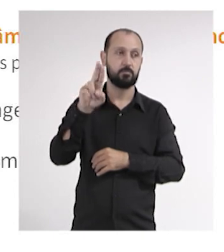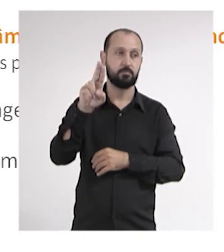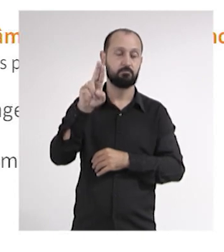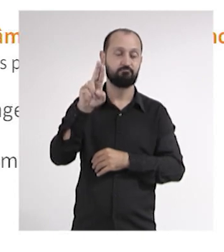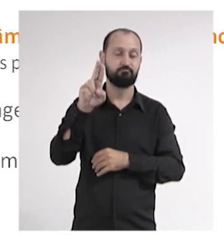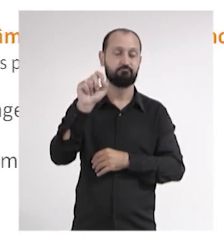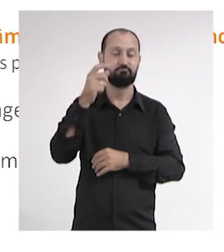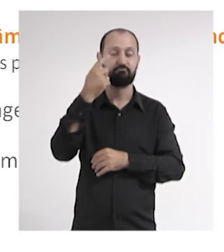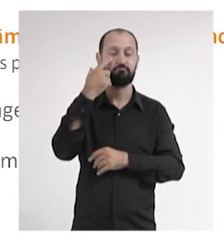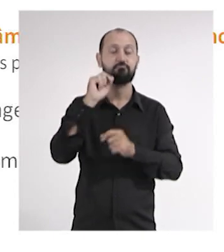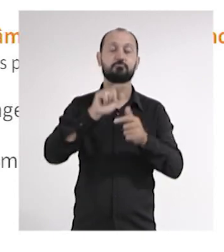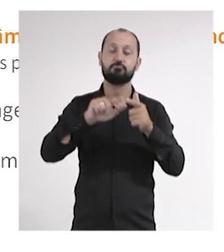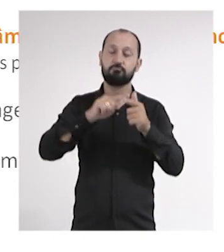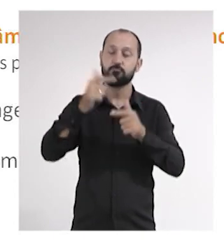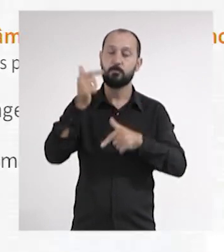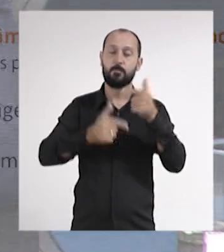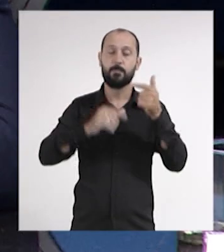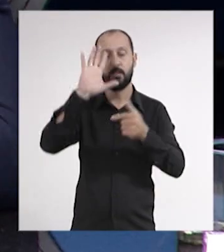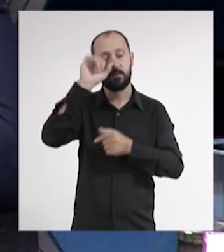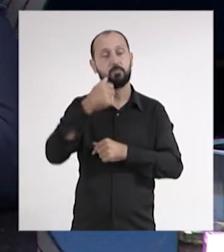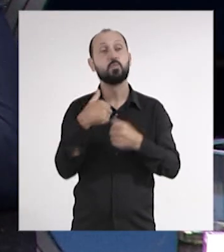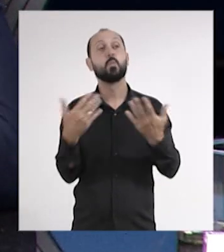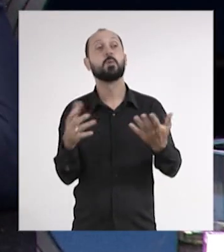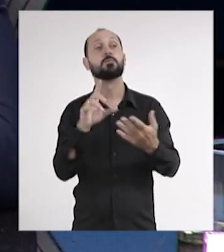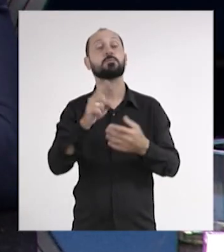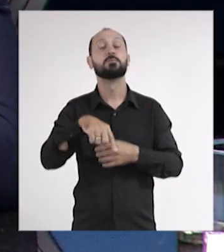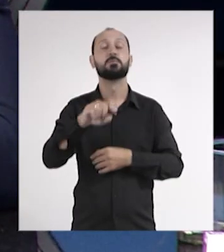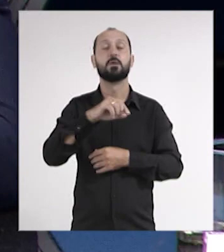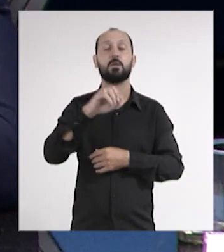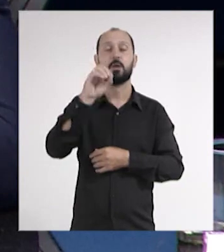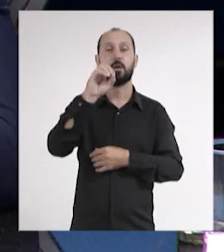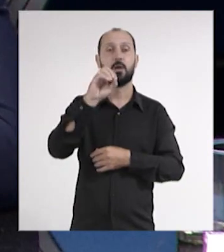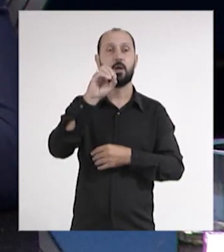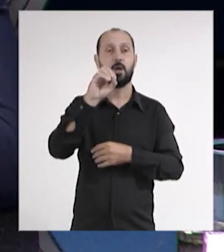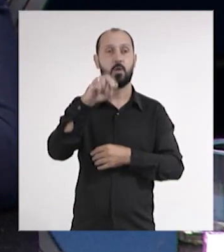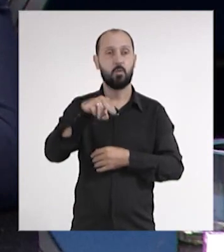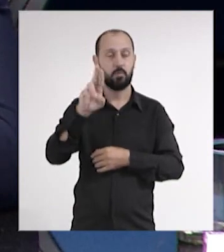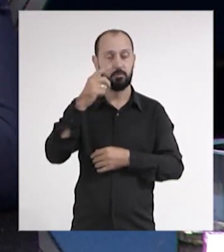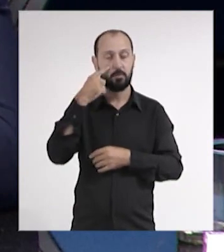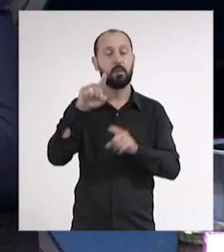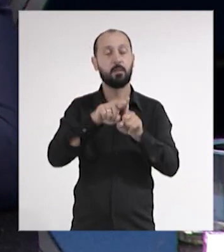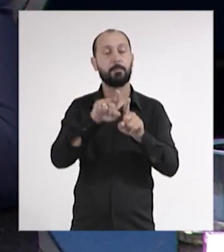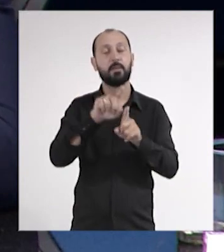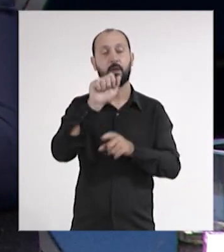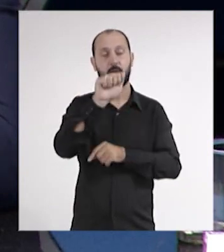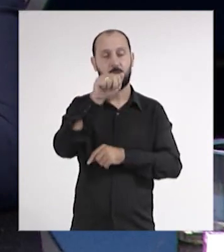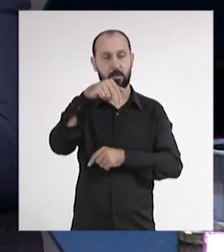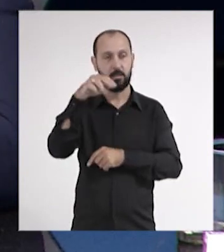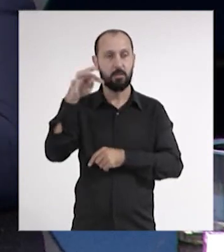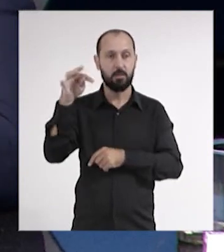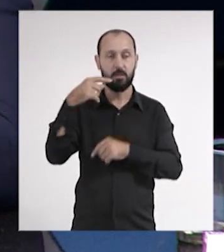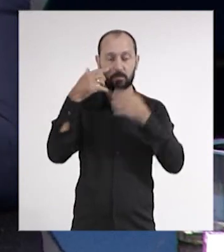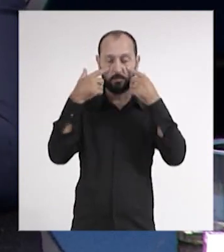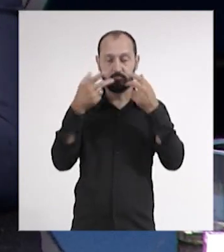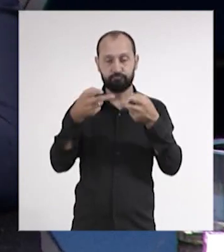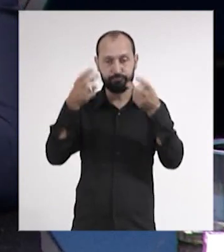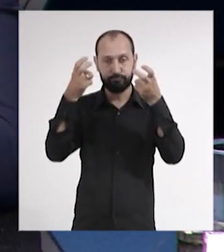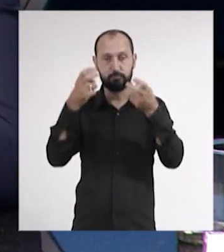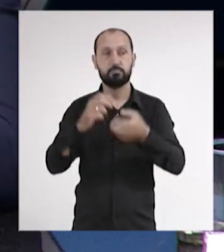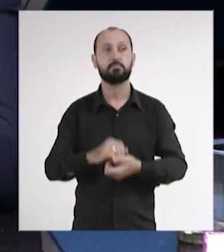adoção das políticas nacionais, às quais a Agência Nacional de Transporte Terrestre está bastante atenta.